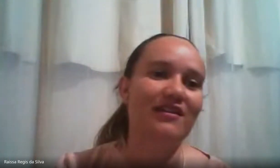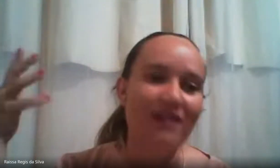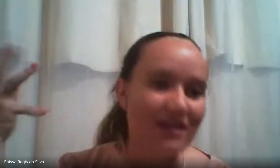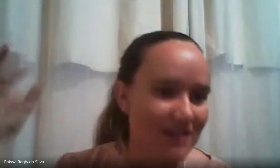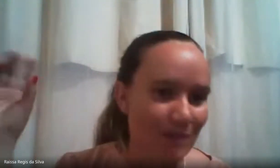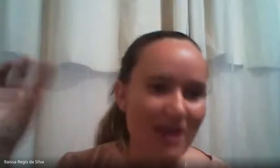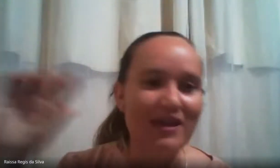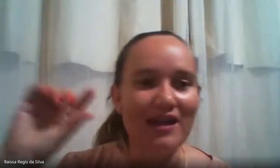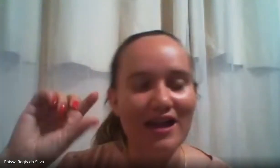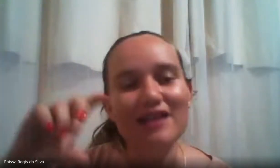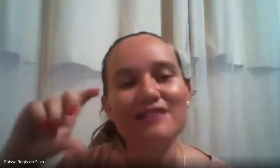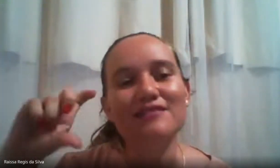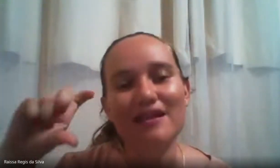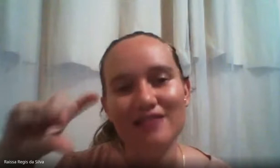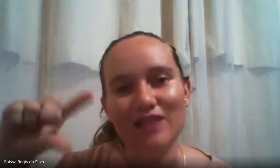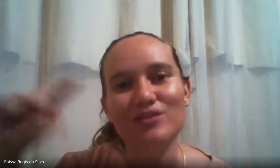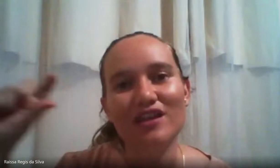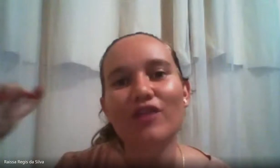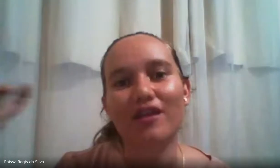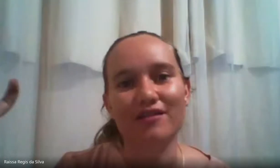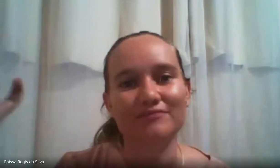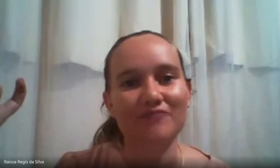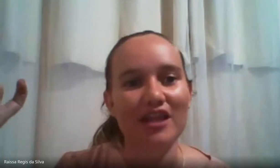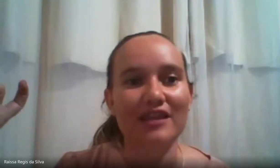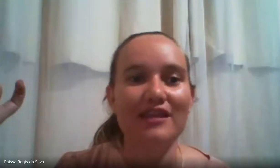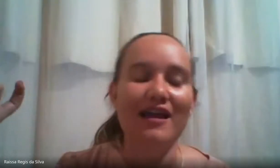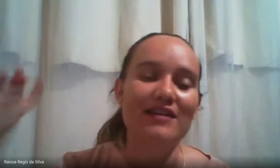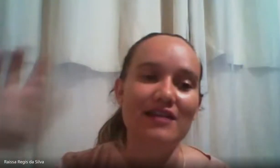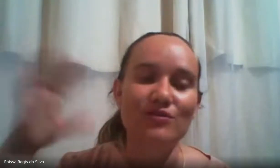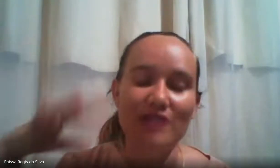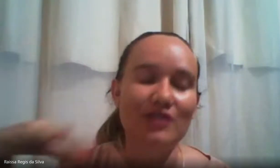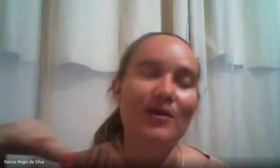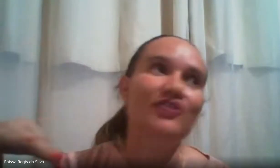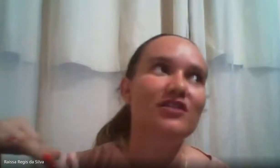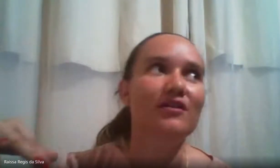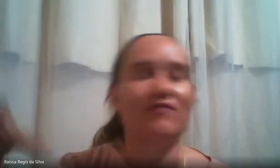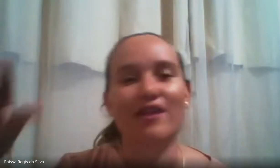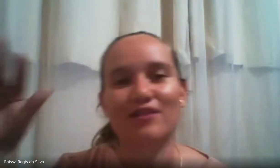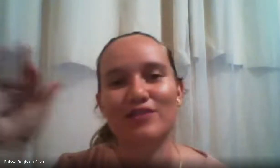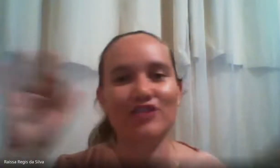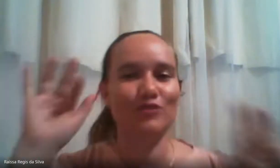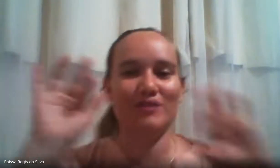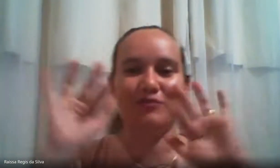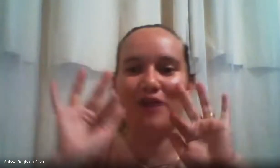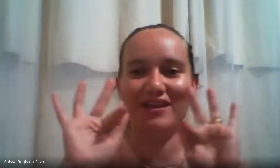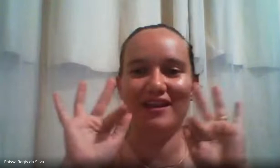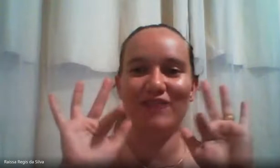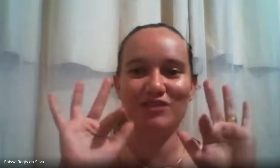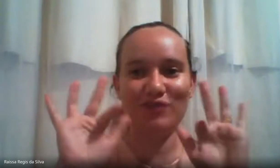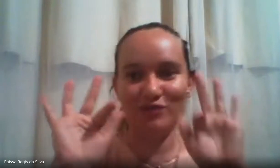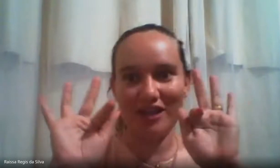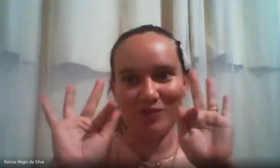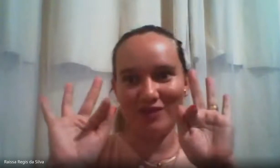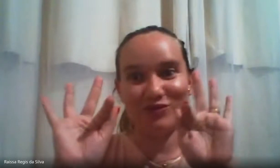que saber o que cada desenho significa. No sign write, não. Você vê ali os dedinhos, por exemplo, família, né?